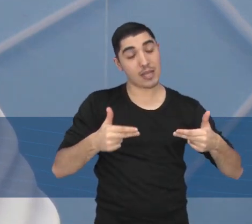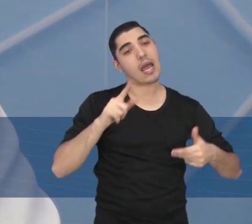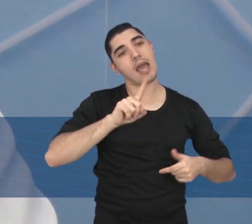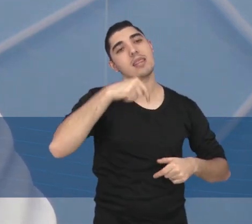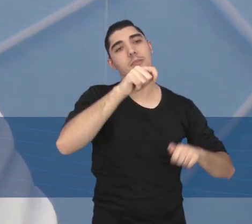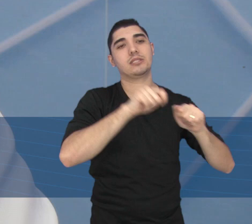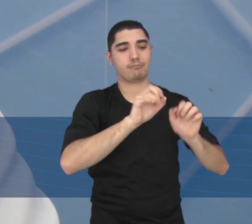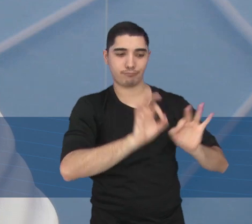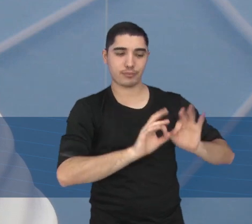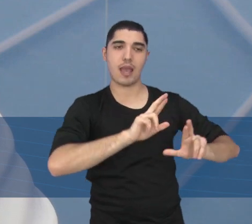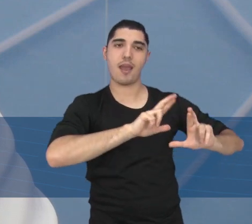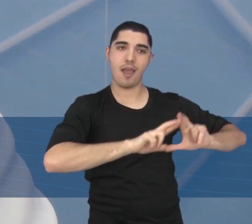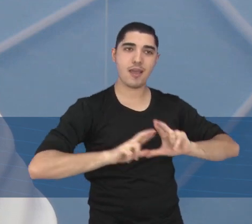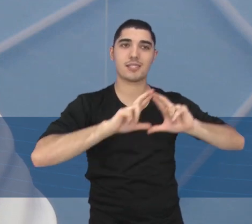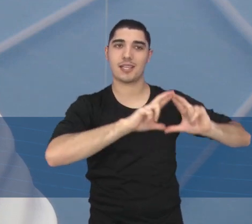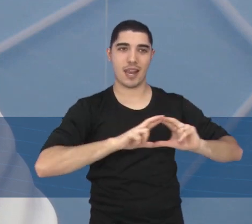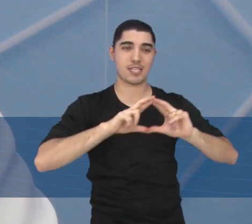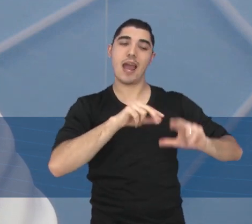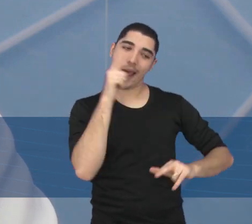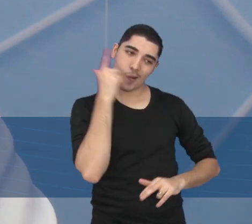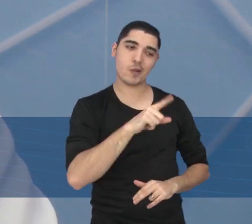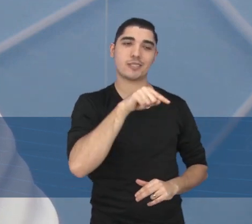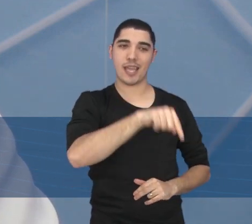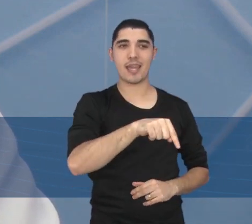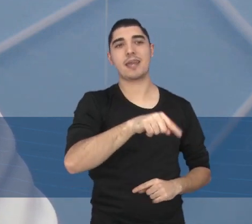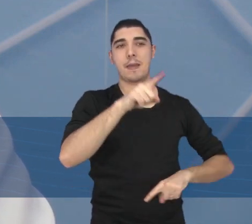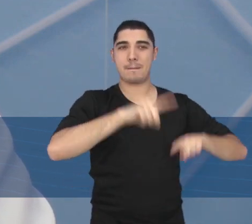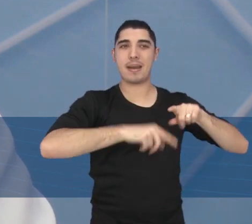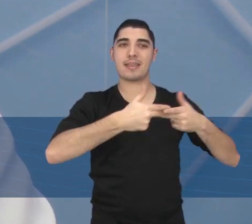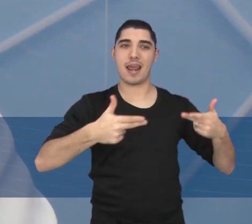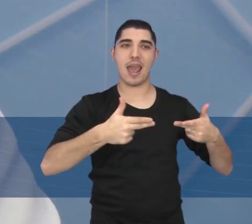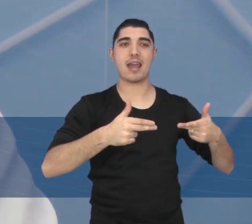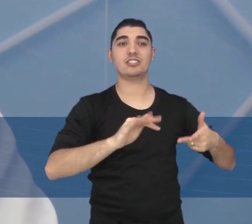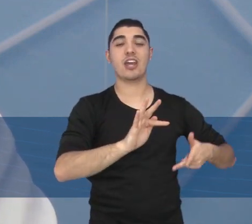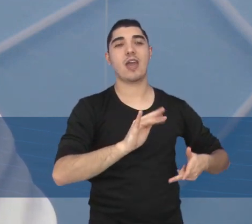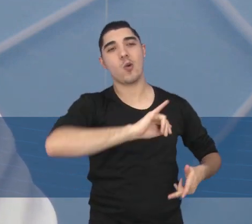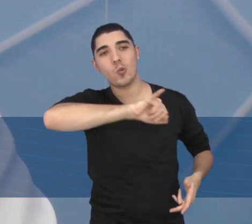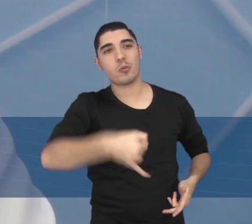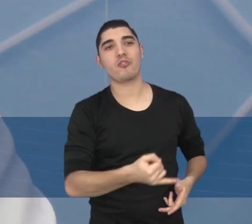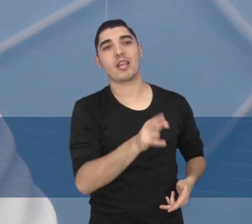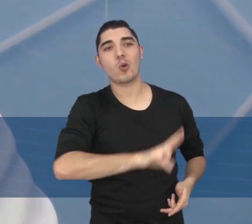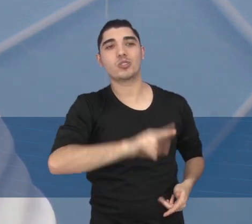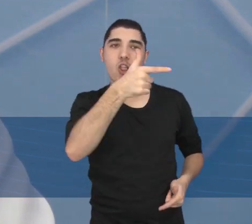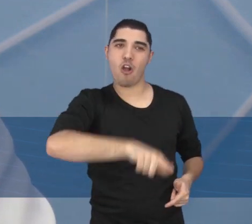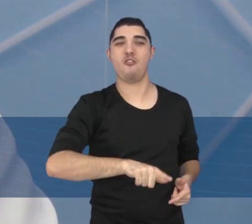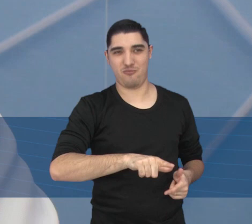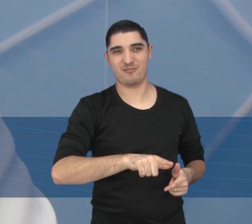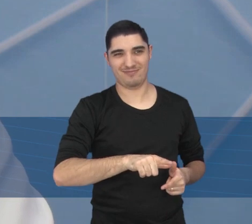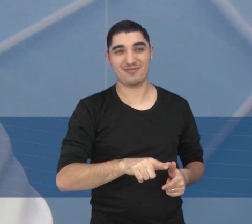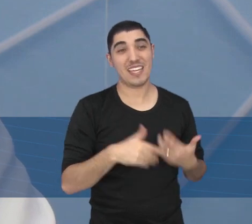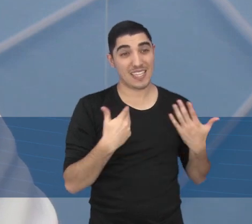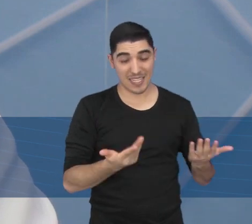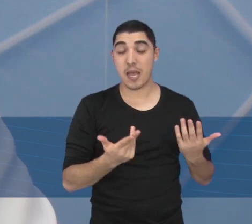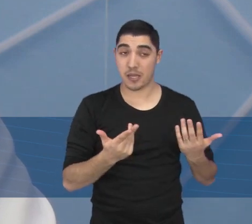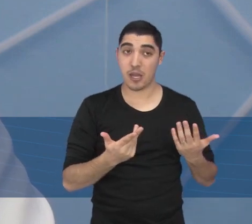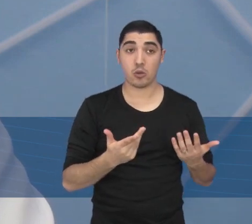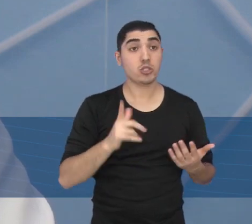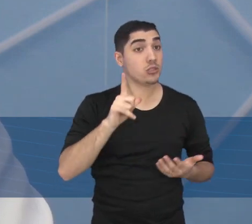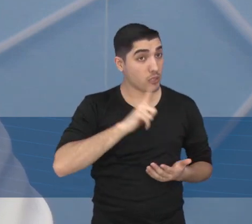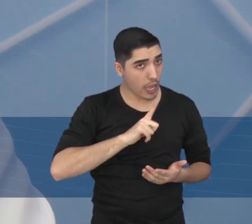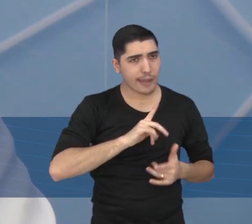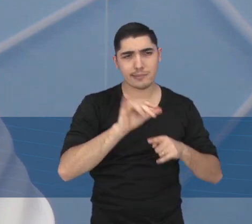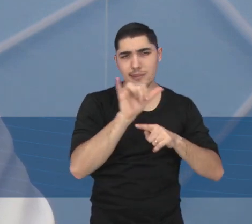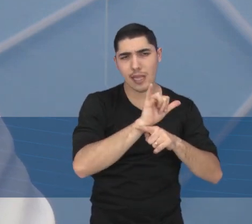reciclagem. E aí sim ela consegue encerrar esse ciclo. Então, de fato, como o Nabuco comentou, é uma obrigação legal, já está vigente,